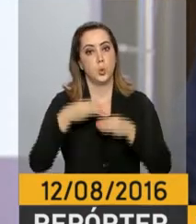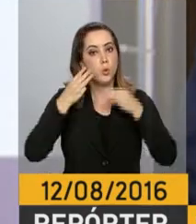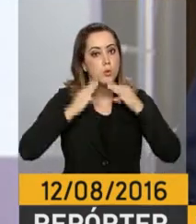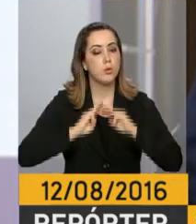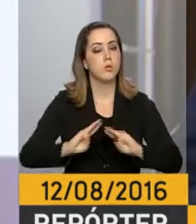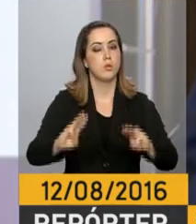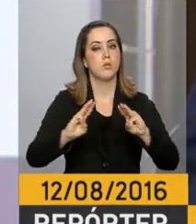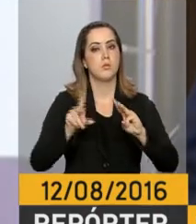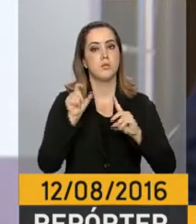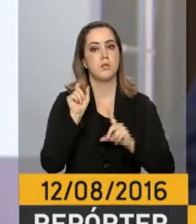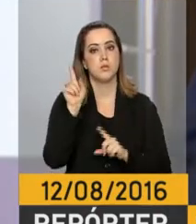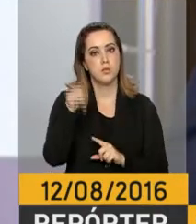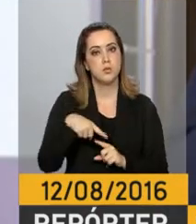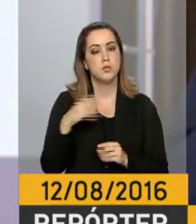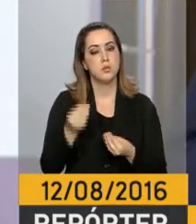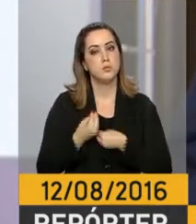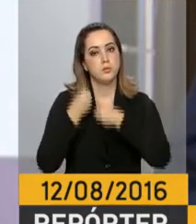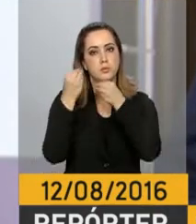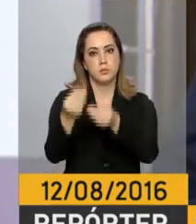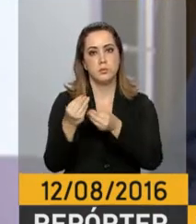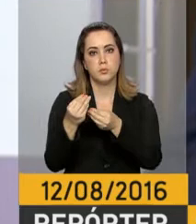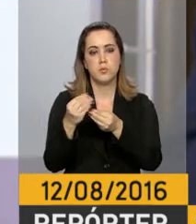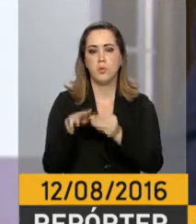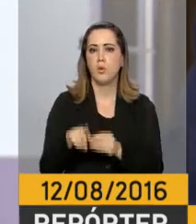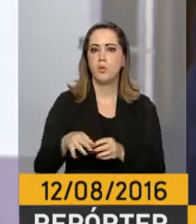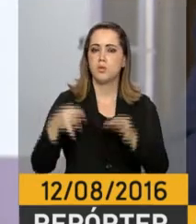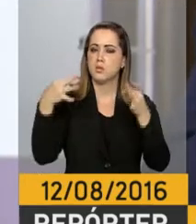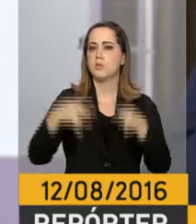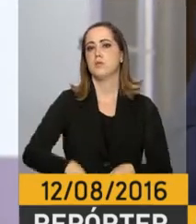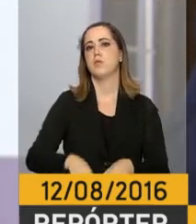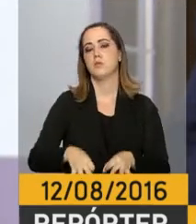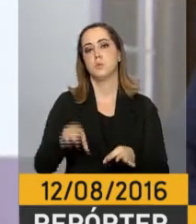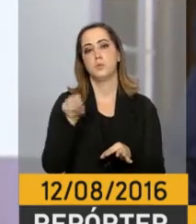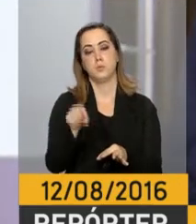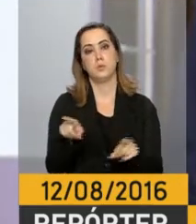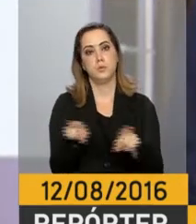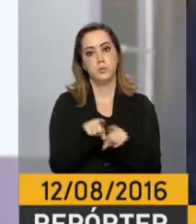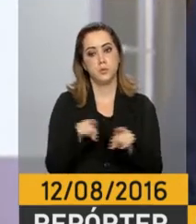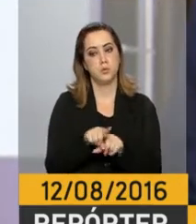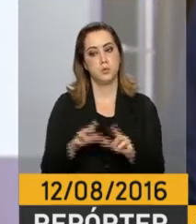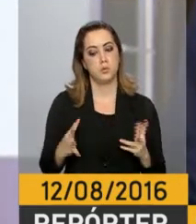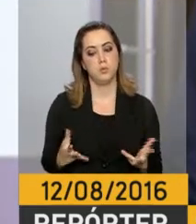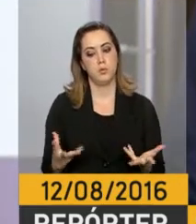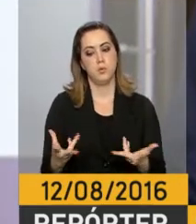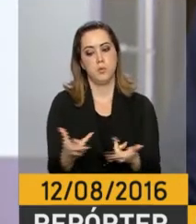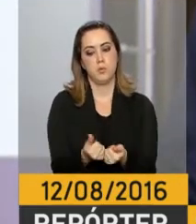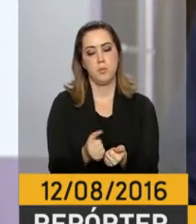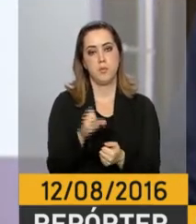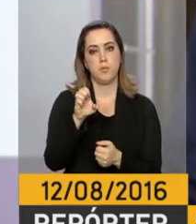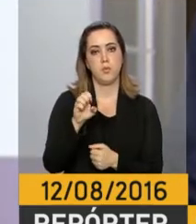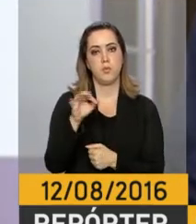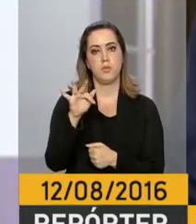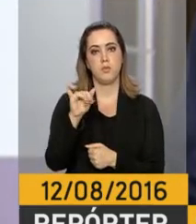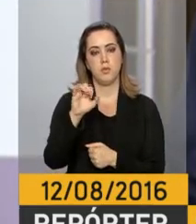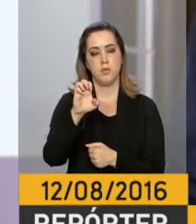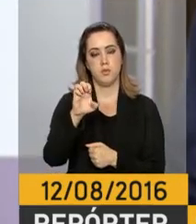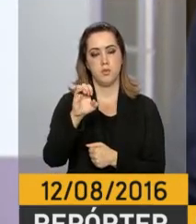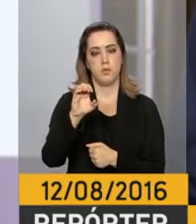institucional é assegurar a solidez, mas também a eficiência desse